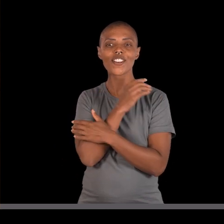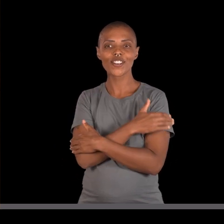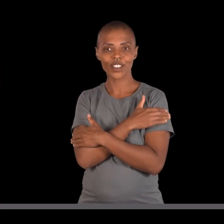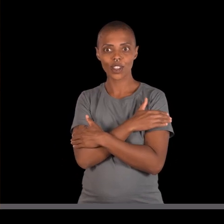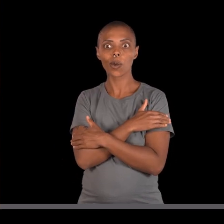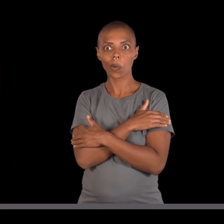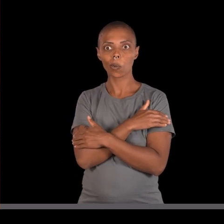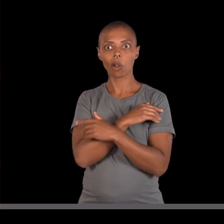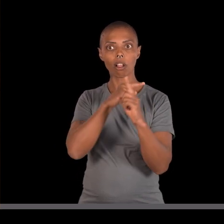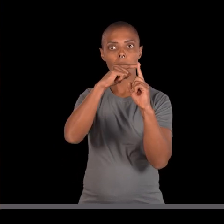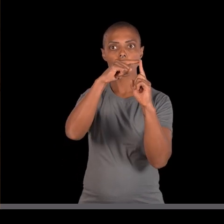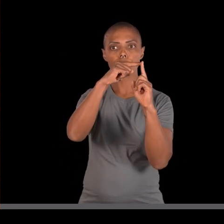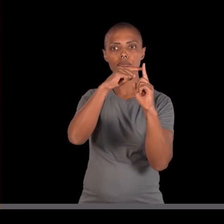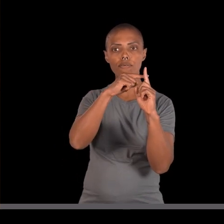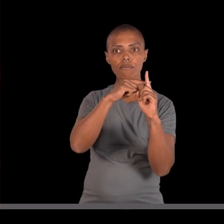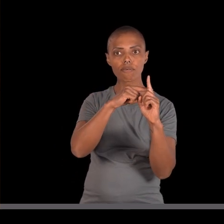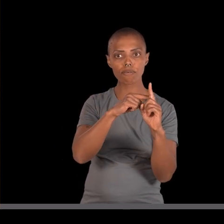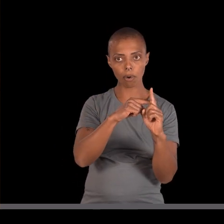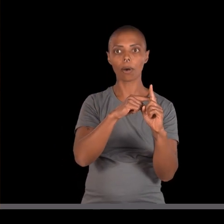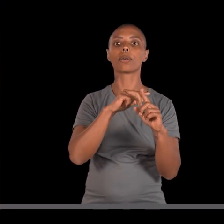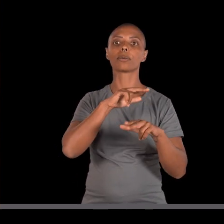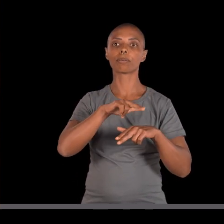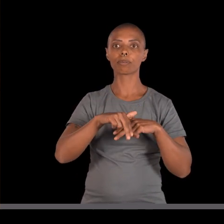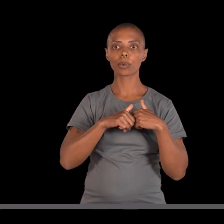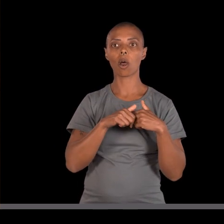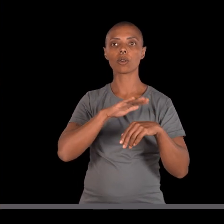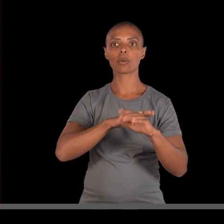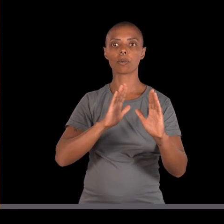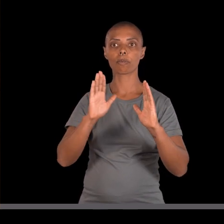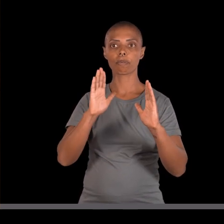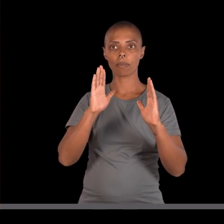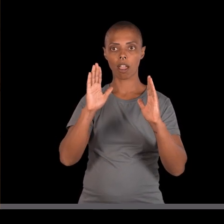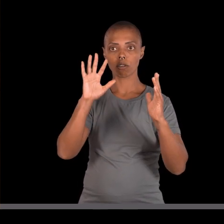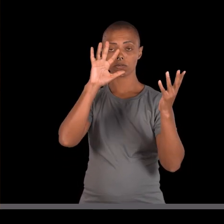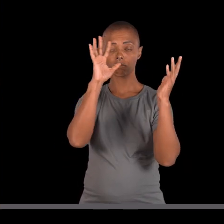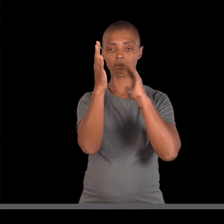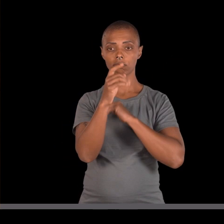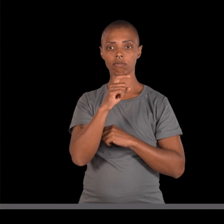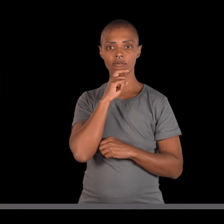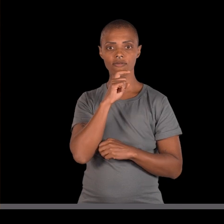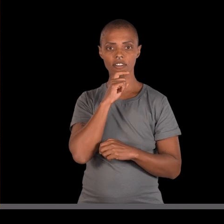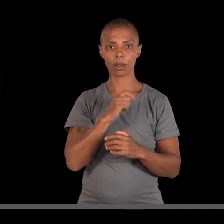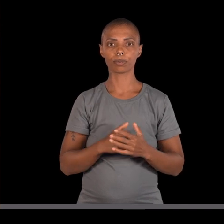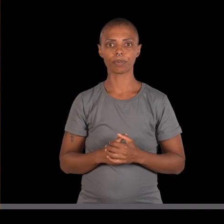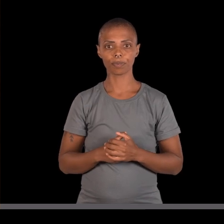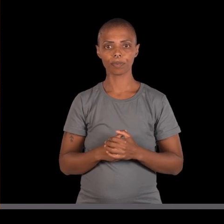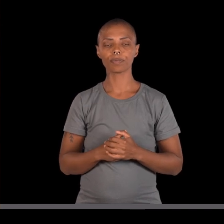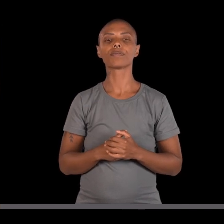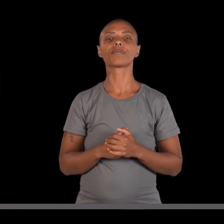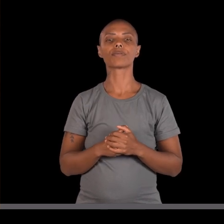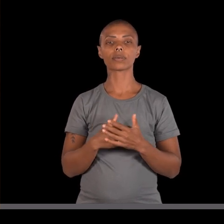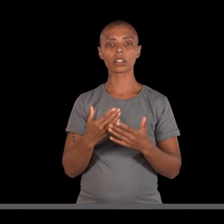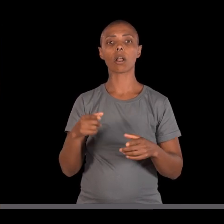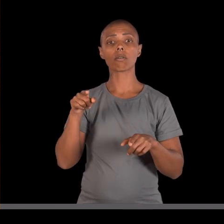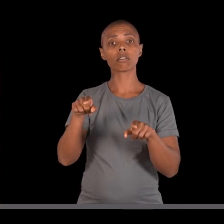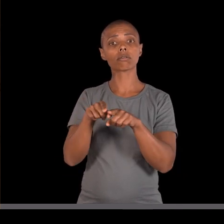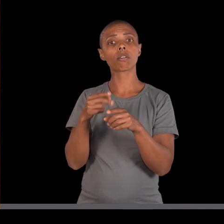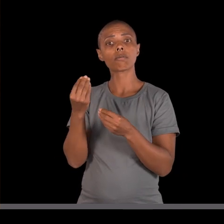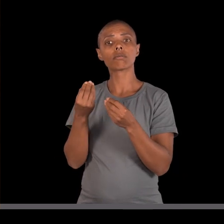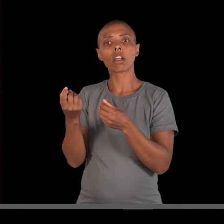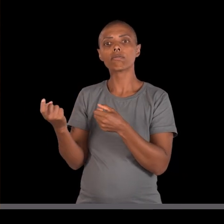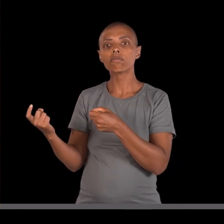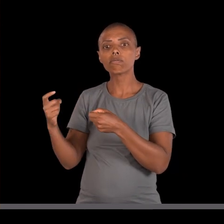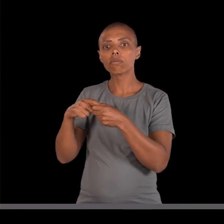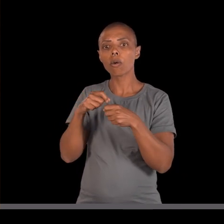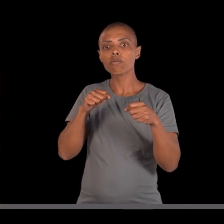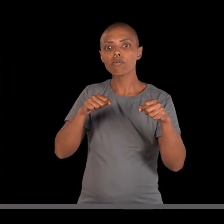de temperatura, né, quando começa o inverno nessa região. E a corrente de Humboldt, aquela que eu